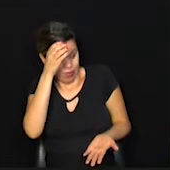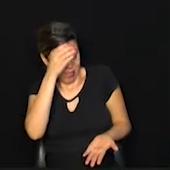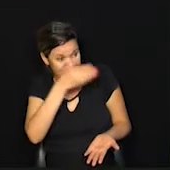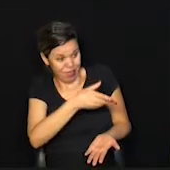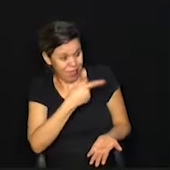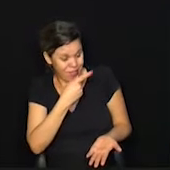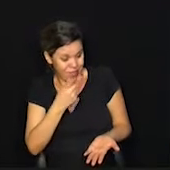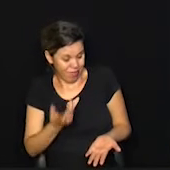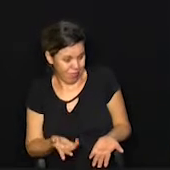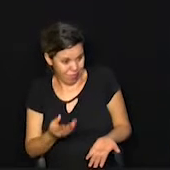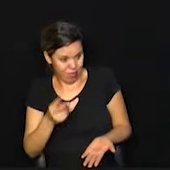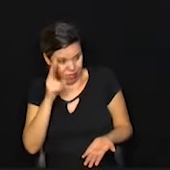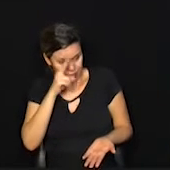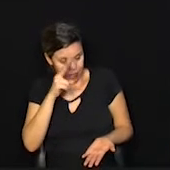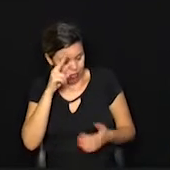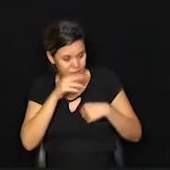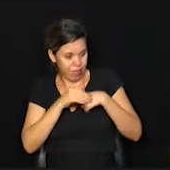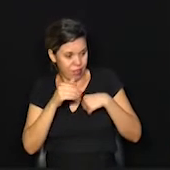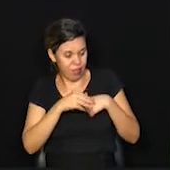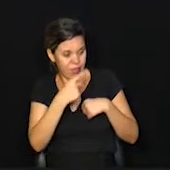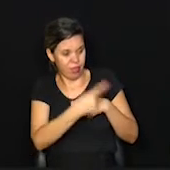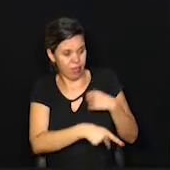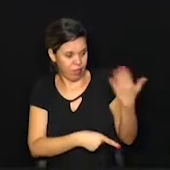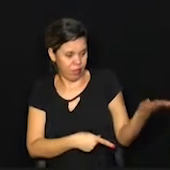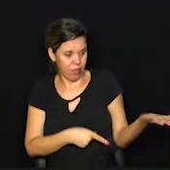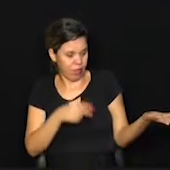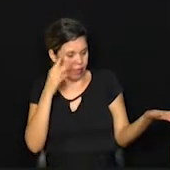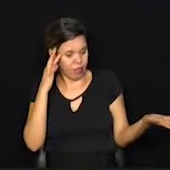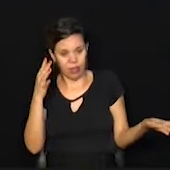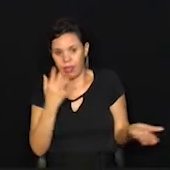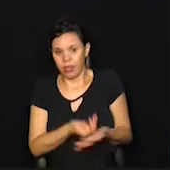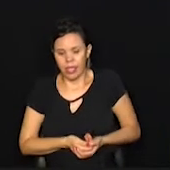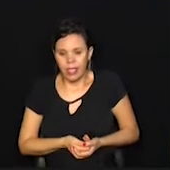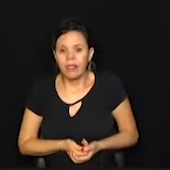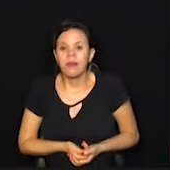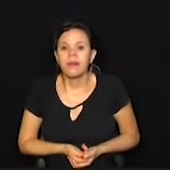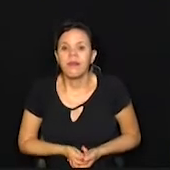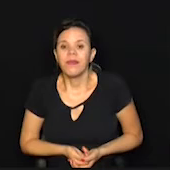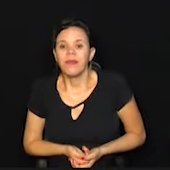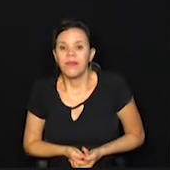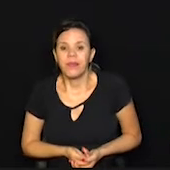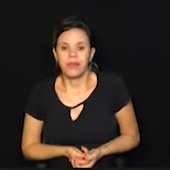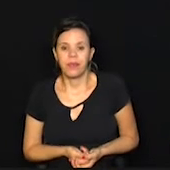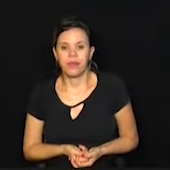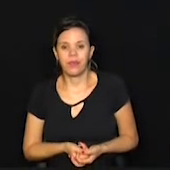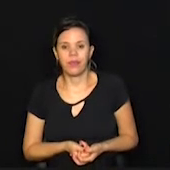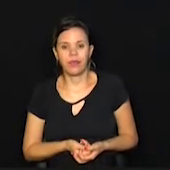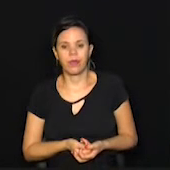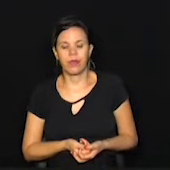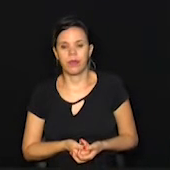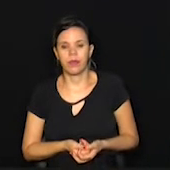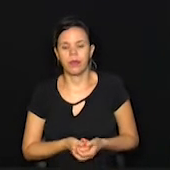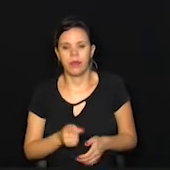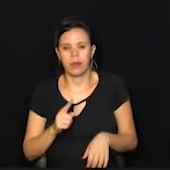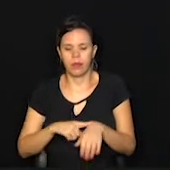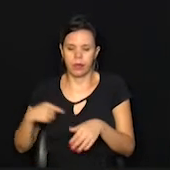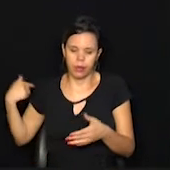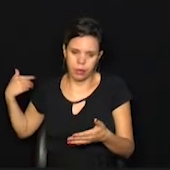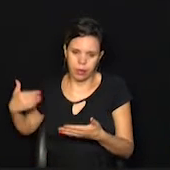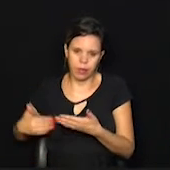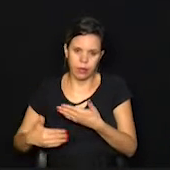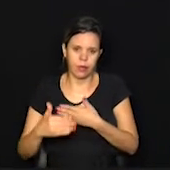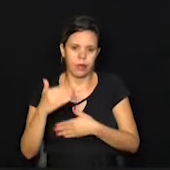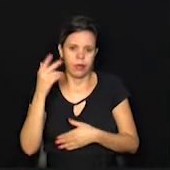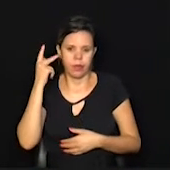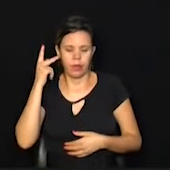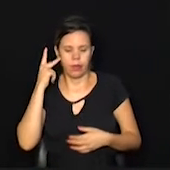trago lembranças muito carinhosas dele como vocês podem imaginar a o e bom de lá nos ver a menstruação